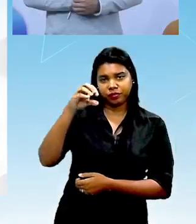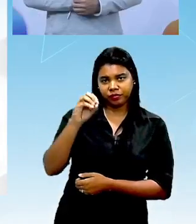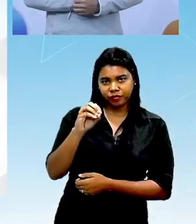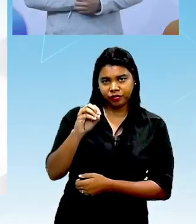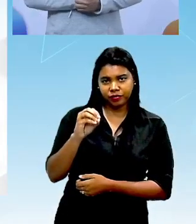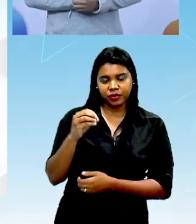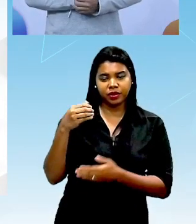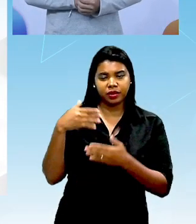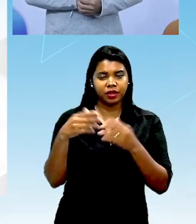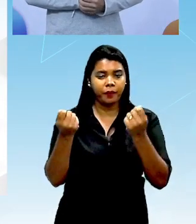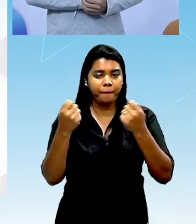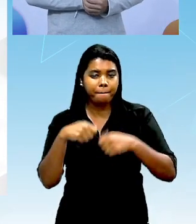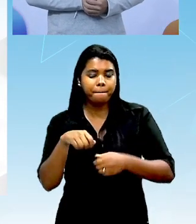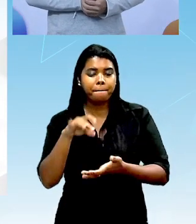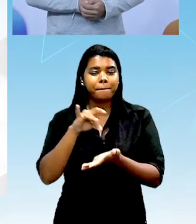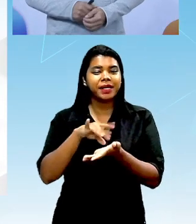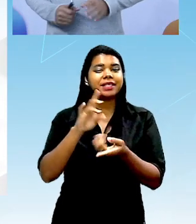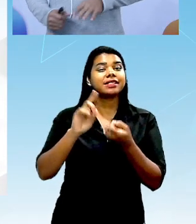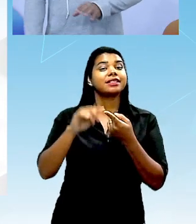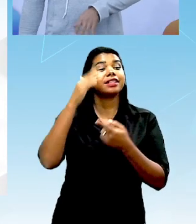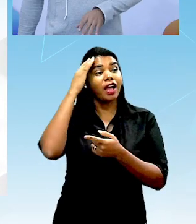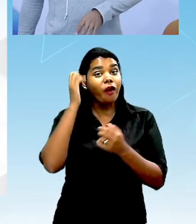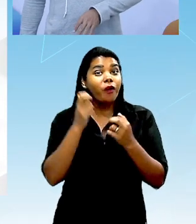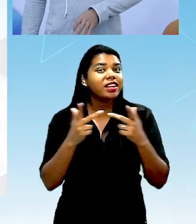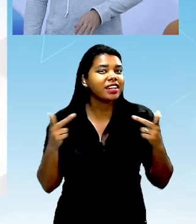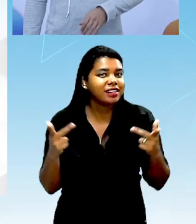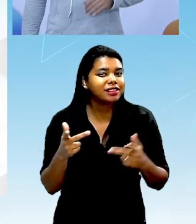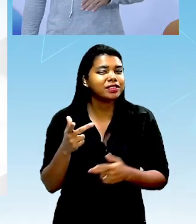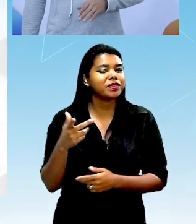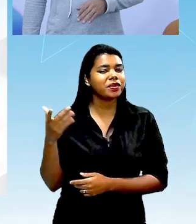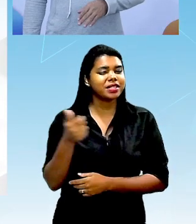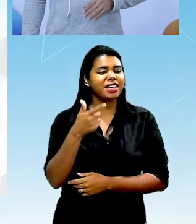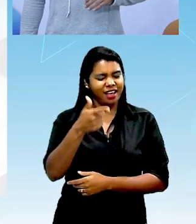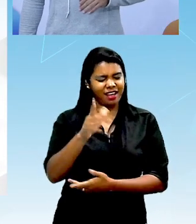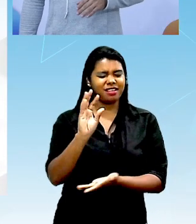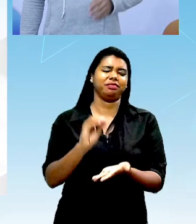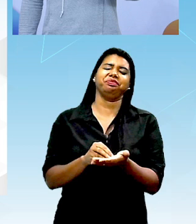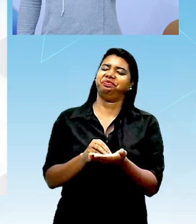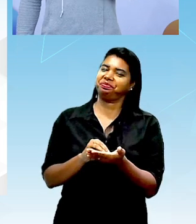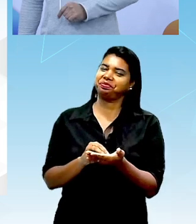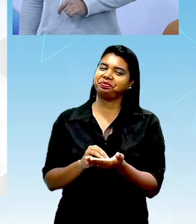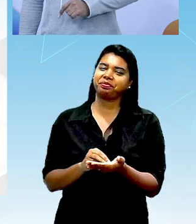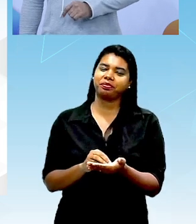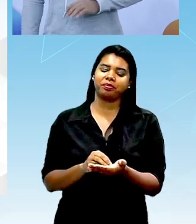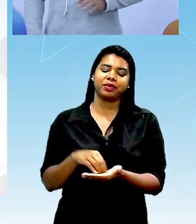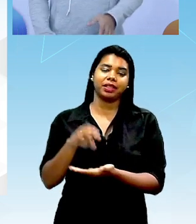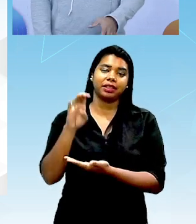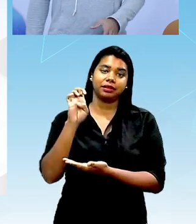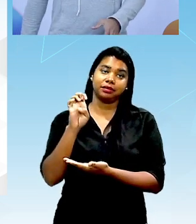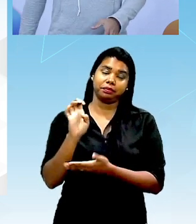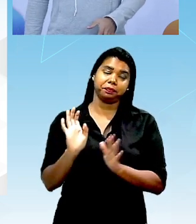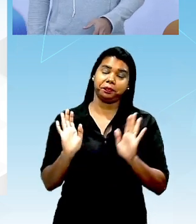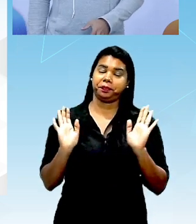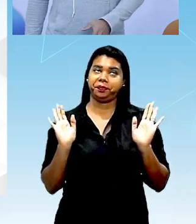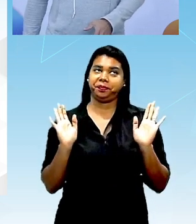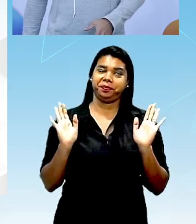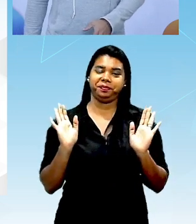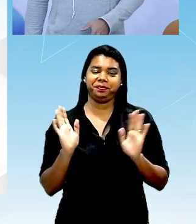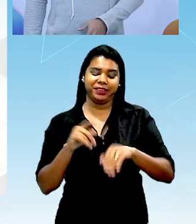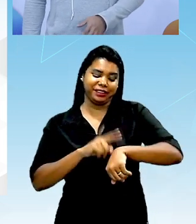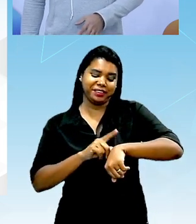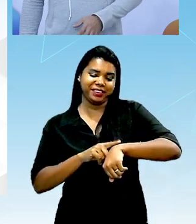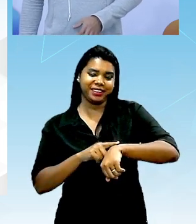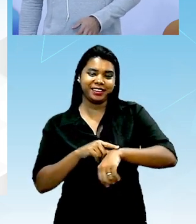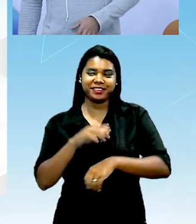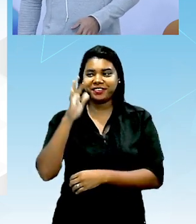dessa medida, também descobrir outras coisas, tá? É claro que você rapidamente vai clicar na letra E, né? Porque tem um tempinho para